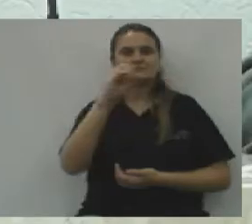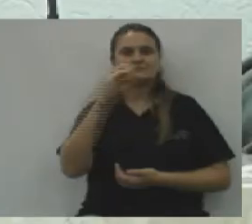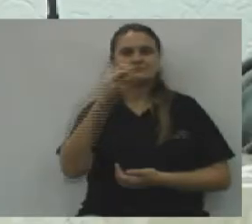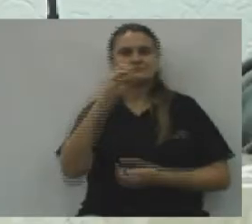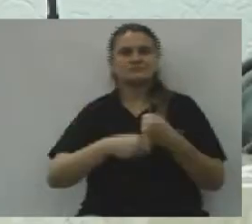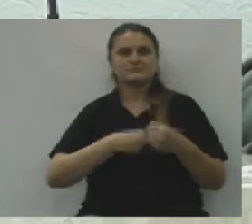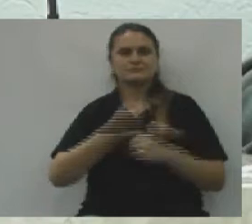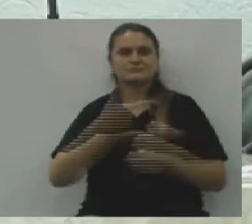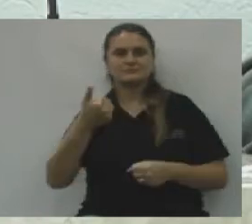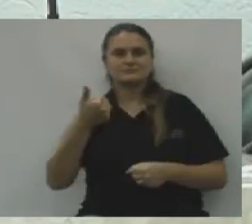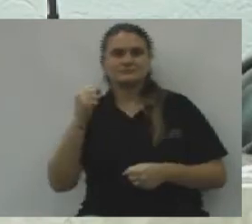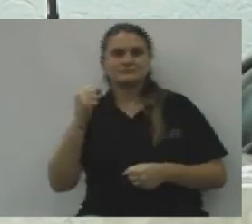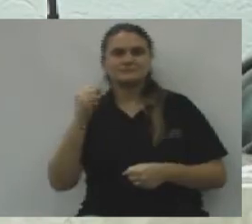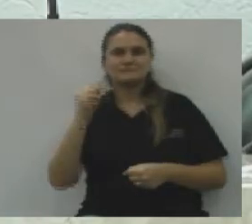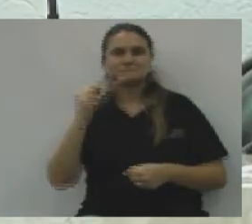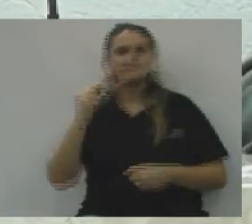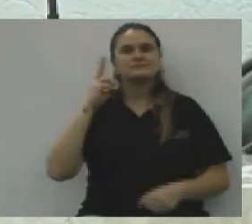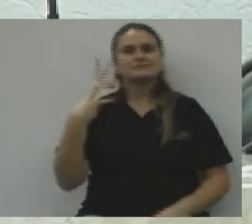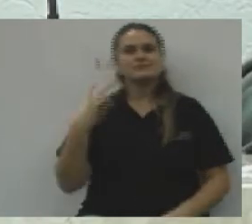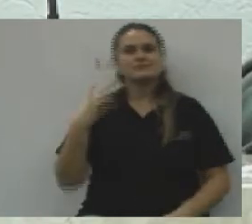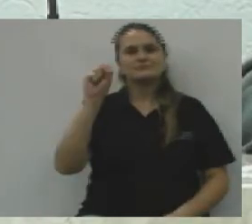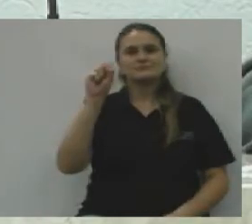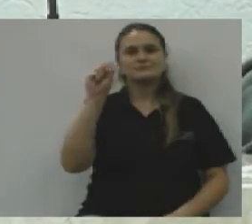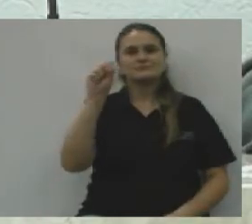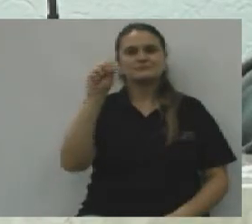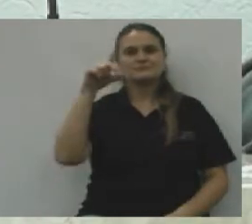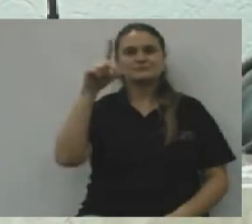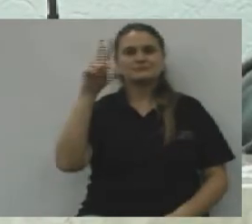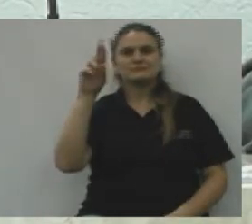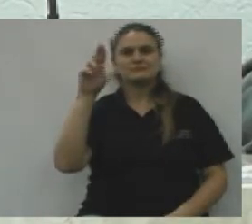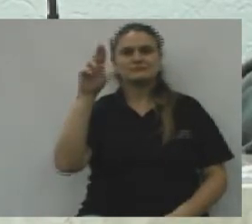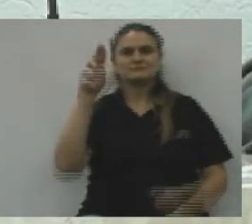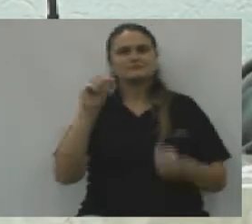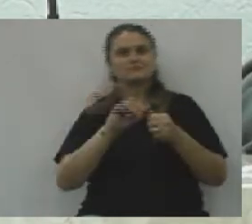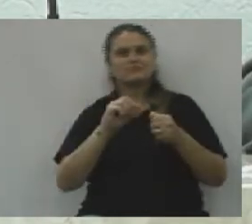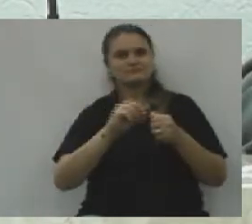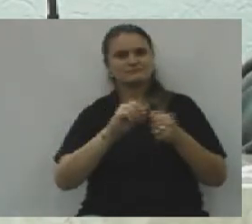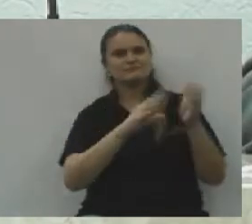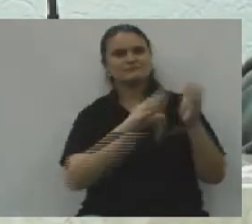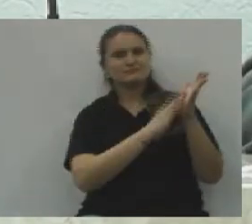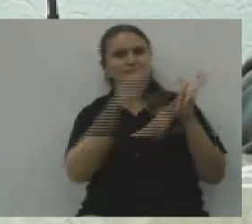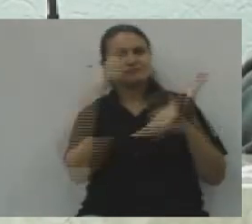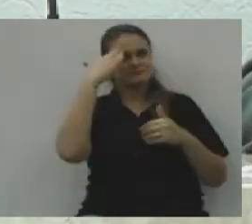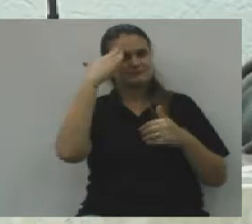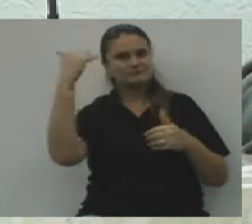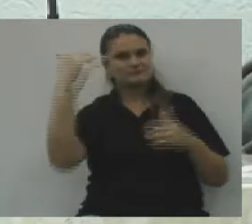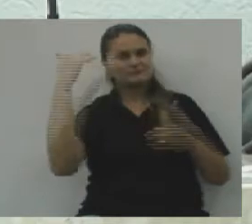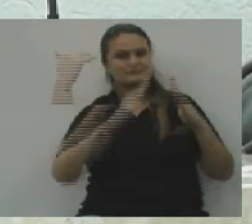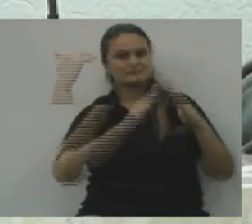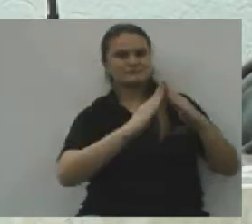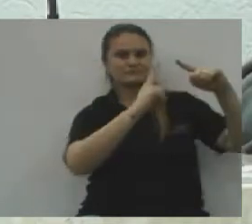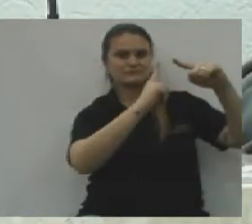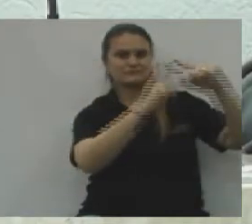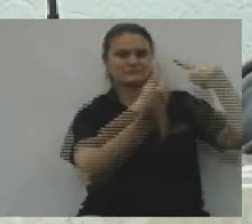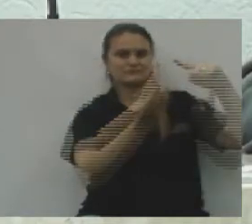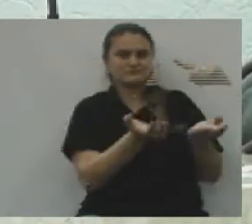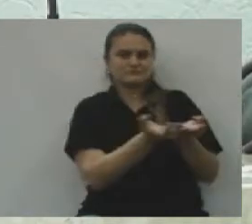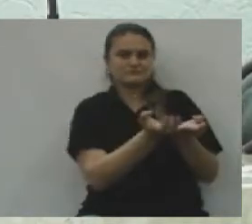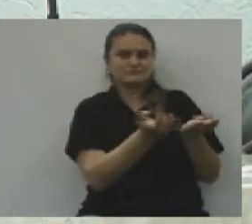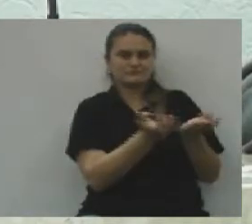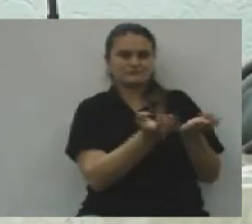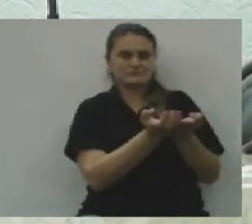3/2018, da vereadora Sandra Aparecida Quis Pinheiro, uma moção de aplausos à Igreja do Evangelho Quadrangular,